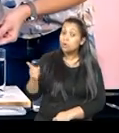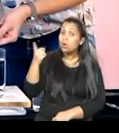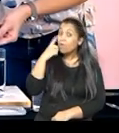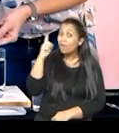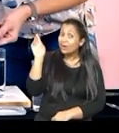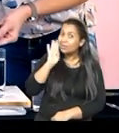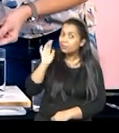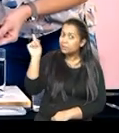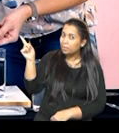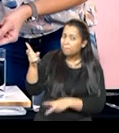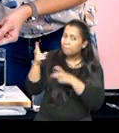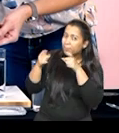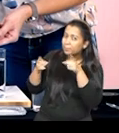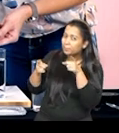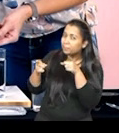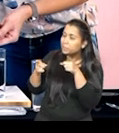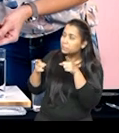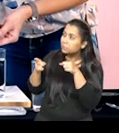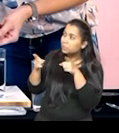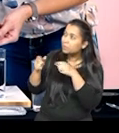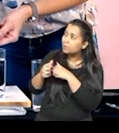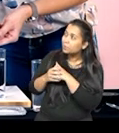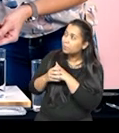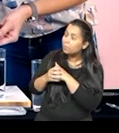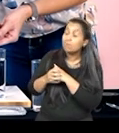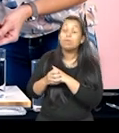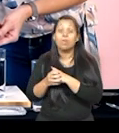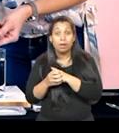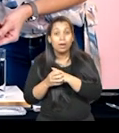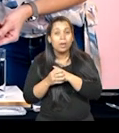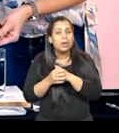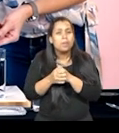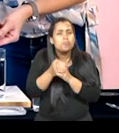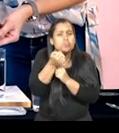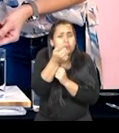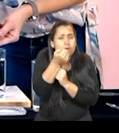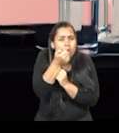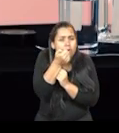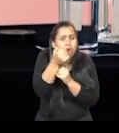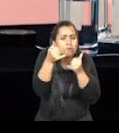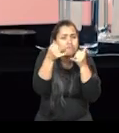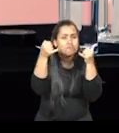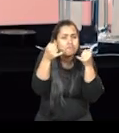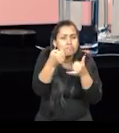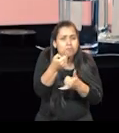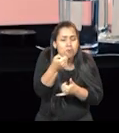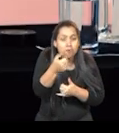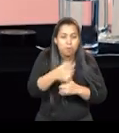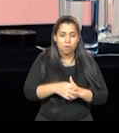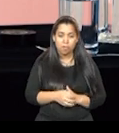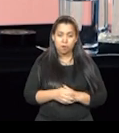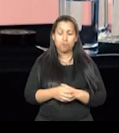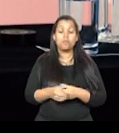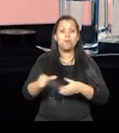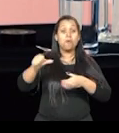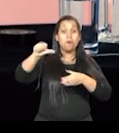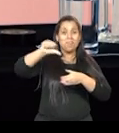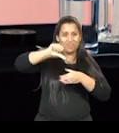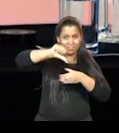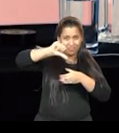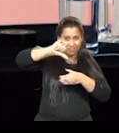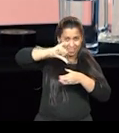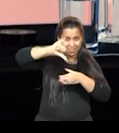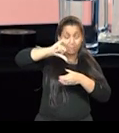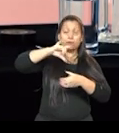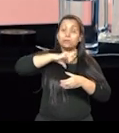Olha que legal, não sei se vocês estão vendo direitinho. Ela conduz, mas é muito pouco. O vinagre, ele